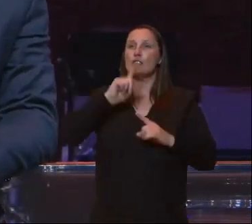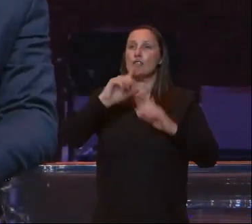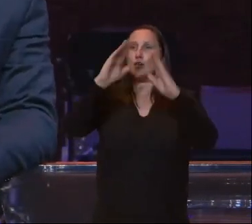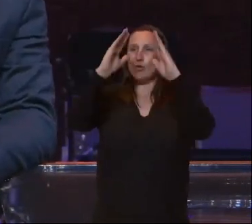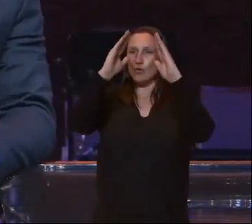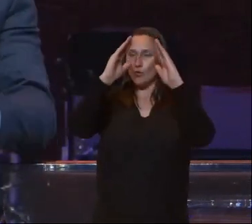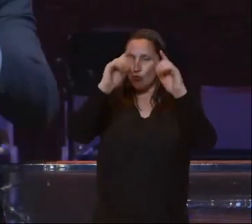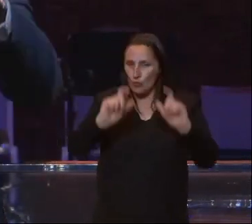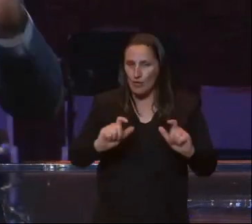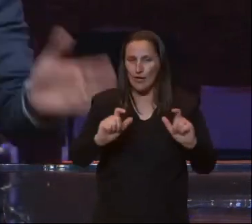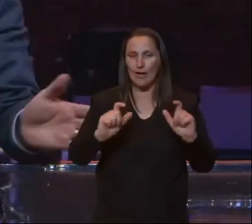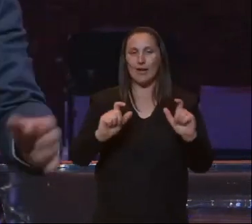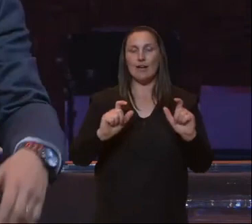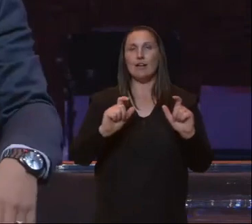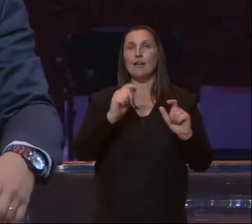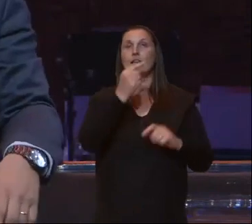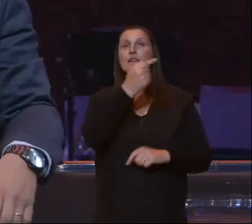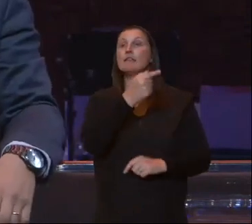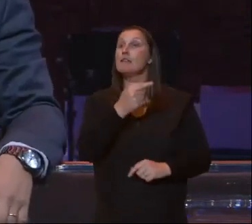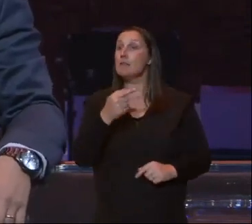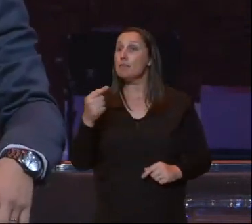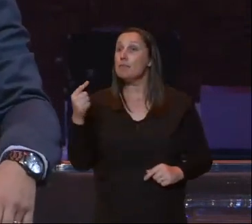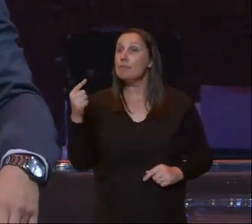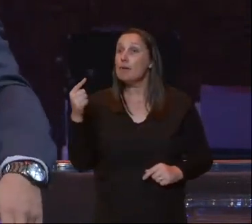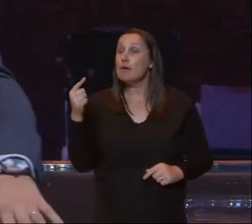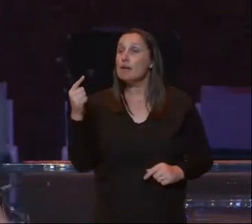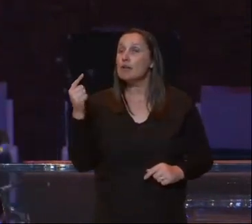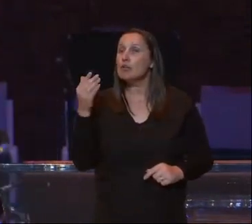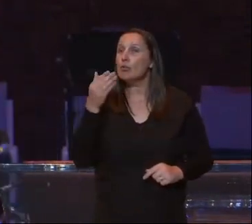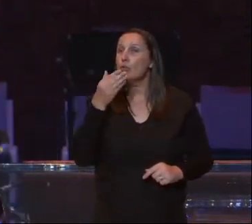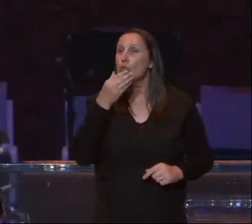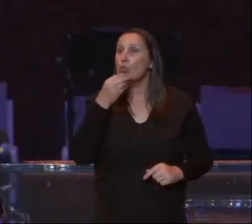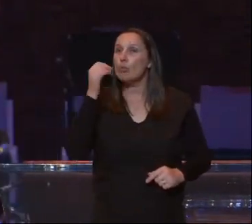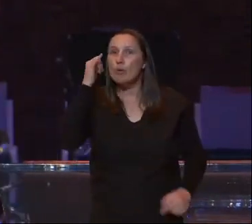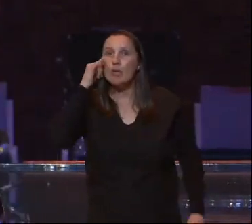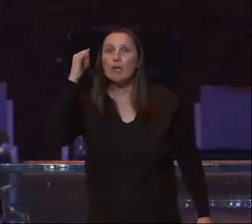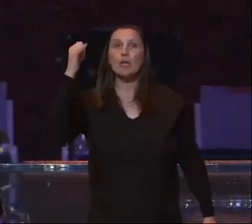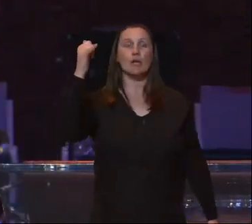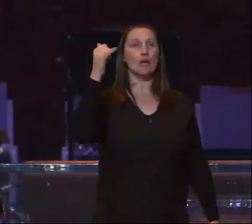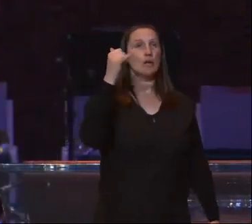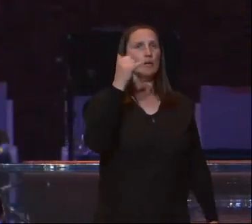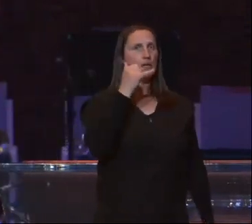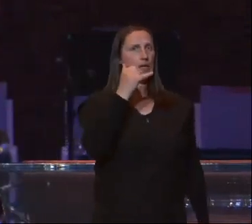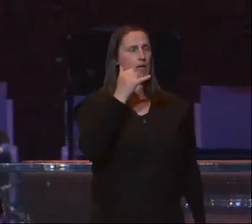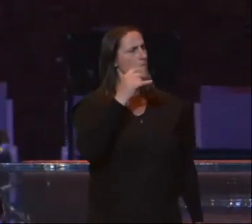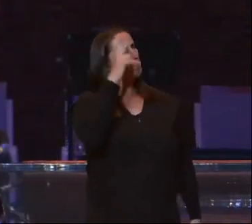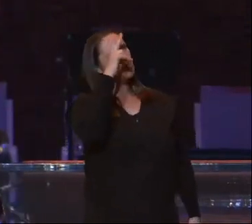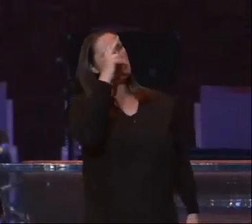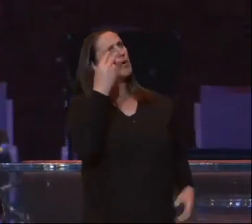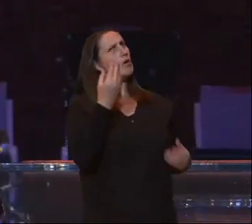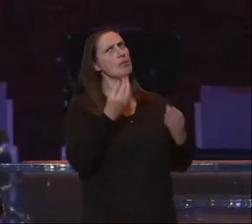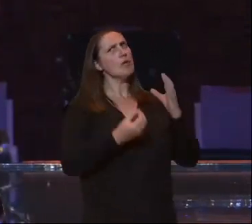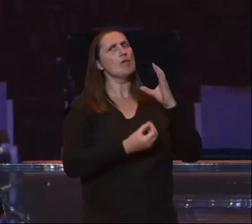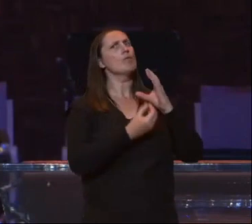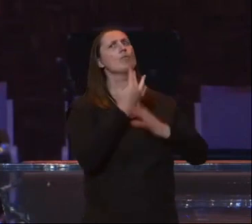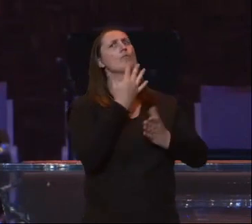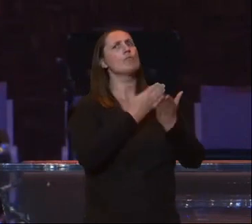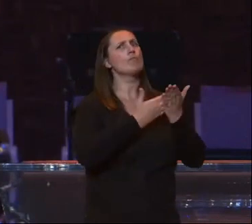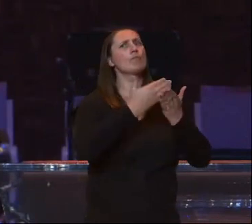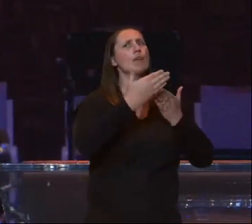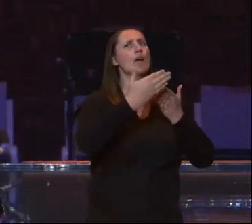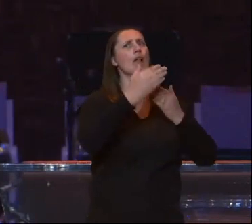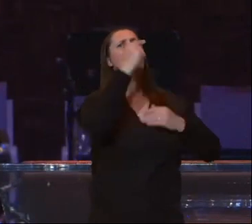lugar. Naquela semana, aquele senhor me liga, que história é essa? Vou começar uma igreja no